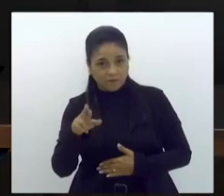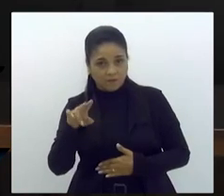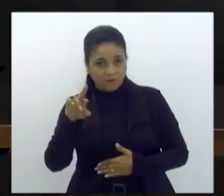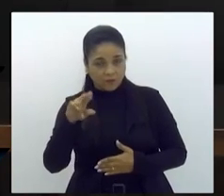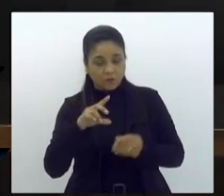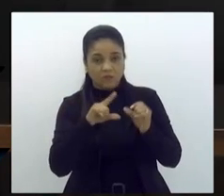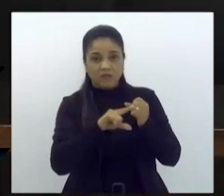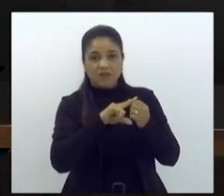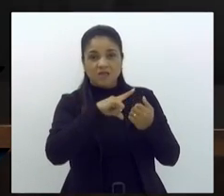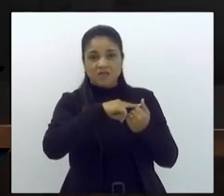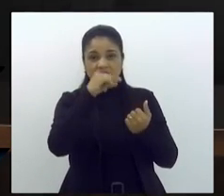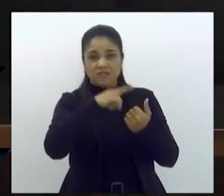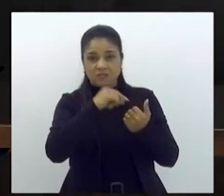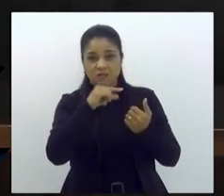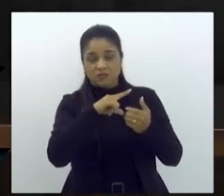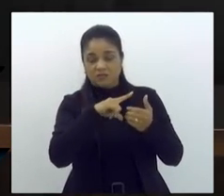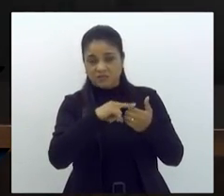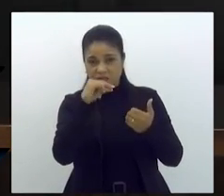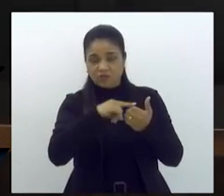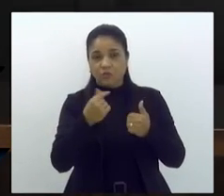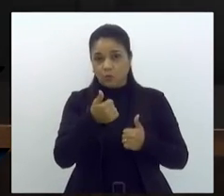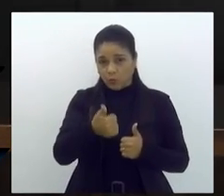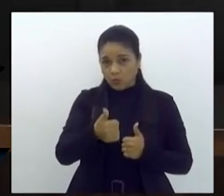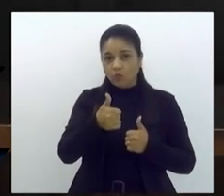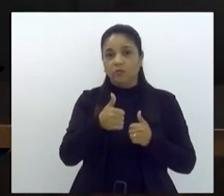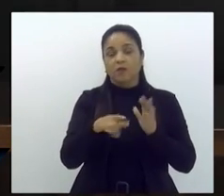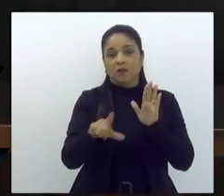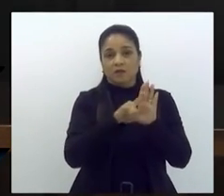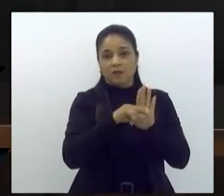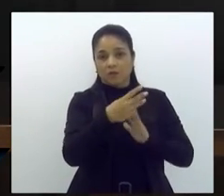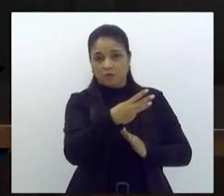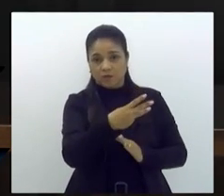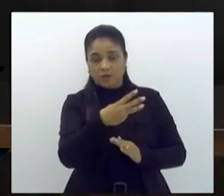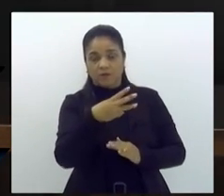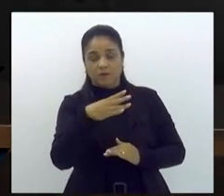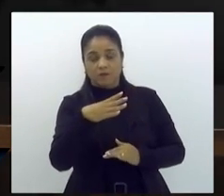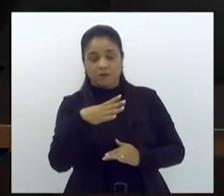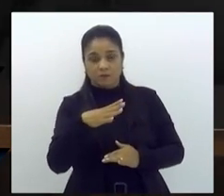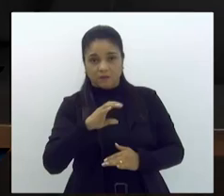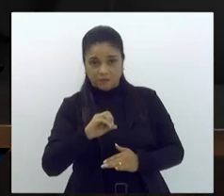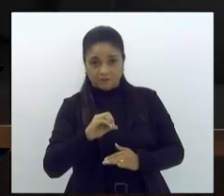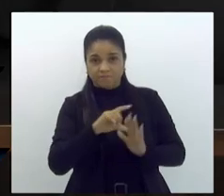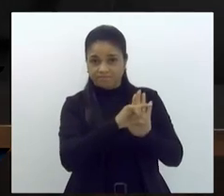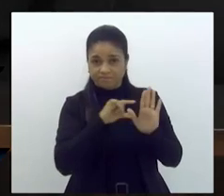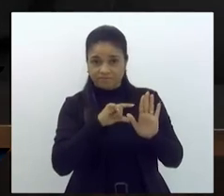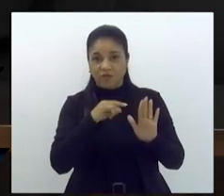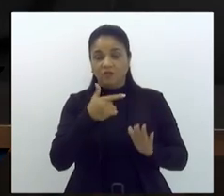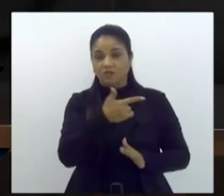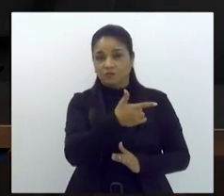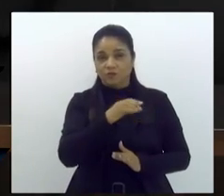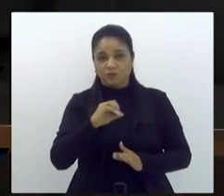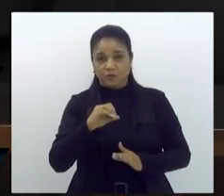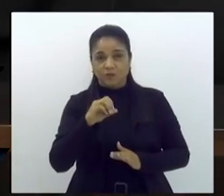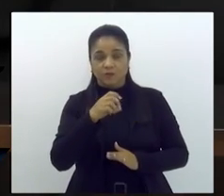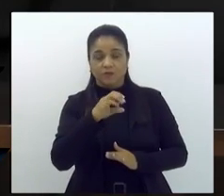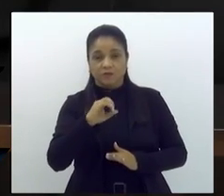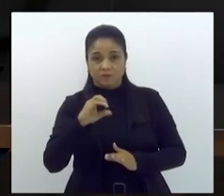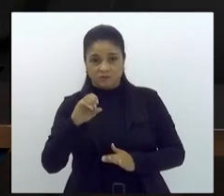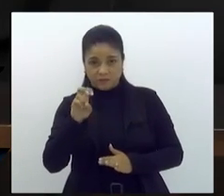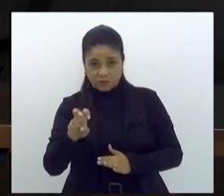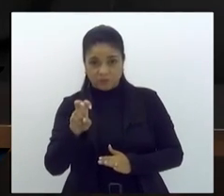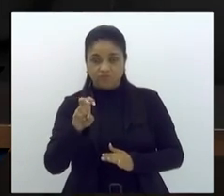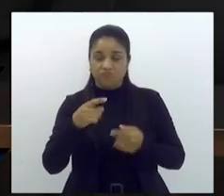parágrafo primeiro do artigo 40 da lei 4.528 de 28 de março de 2005 em discussão